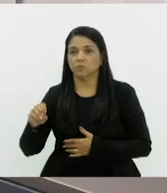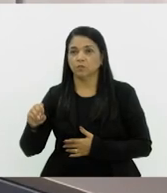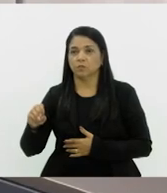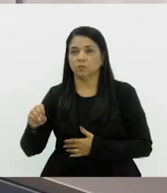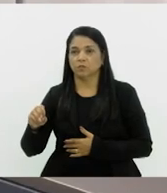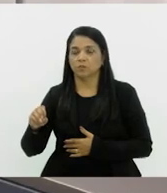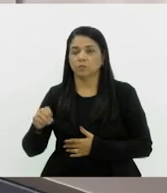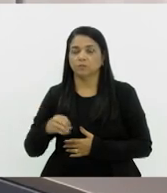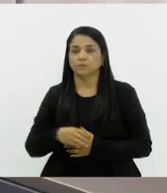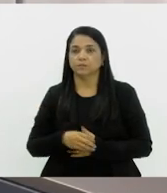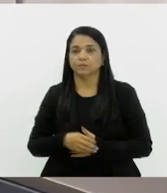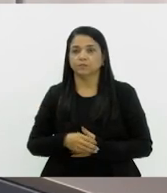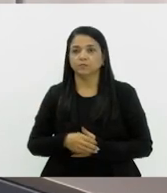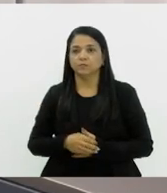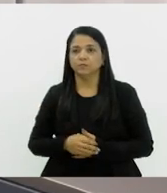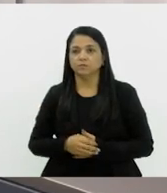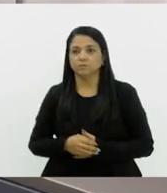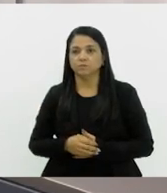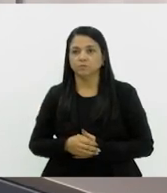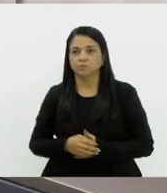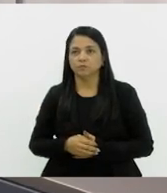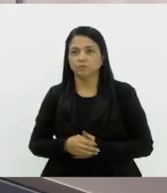Fonte da Saudade.